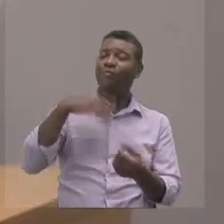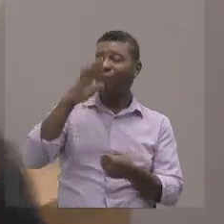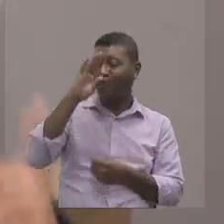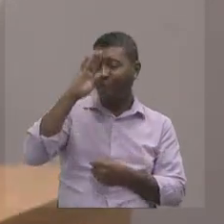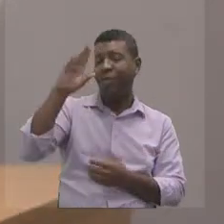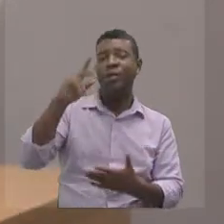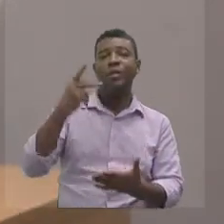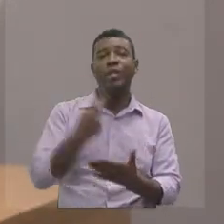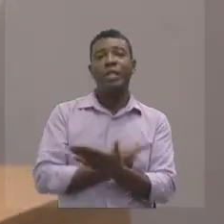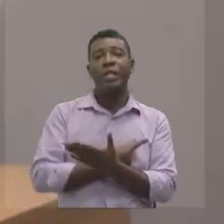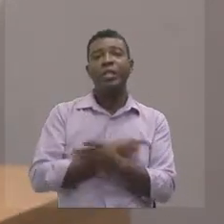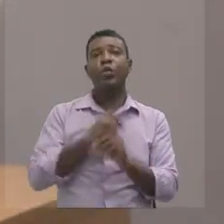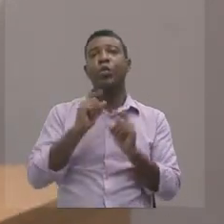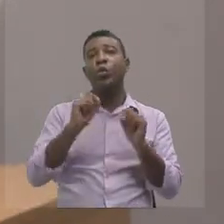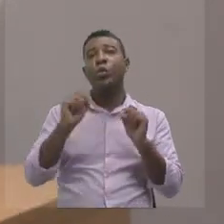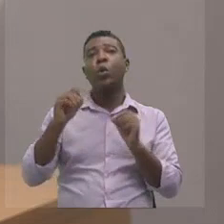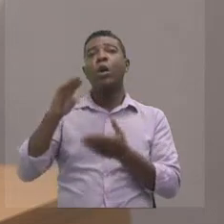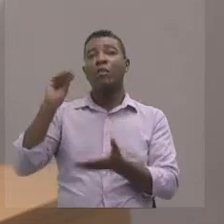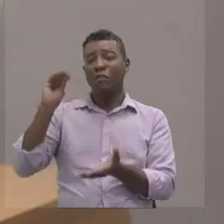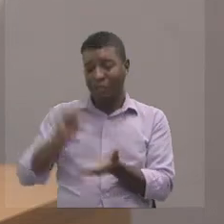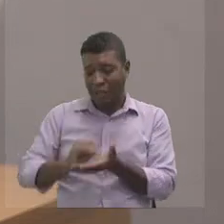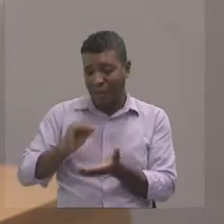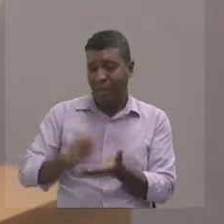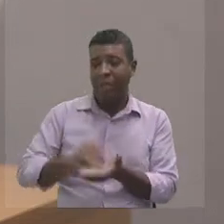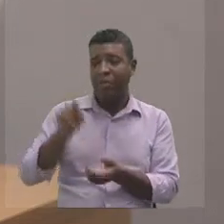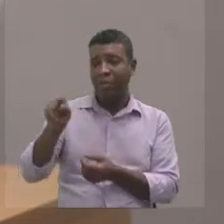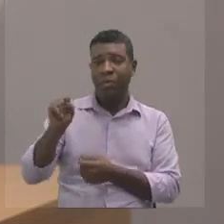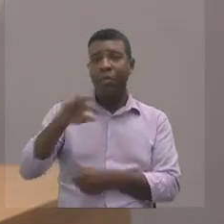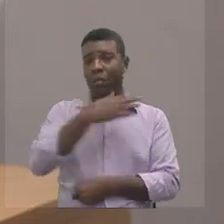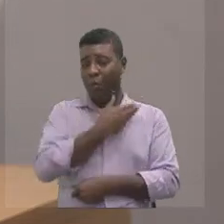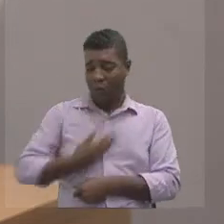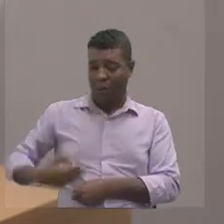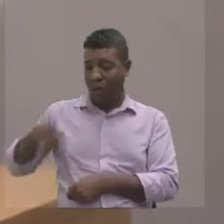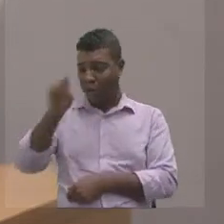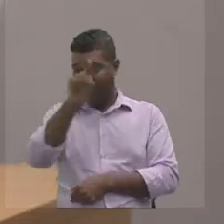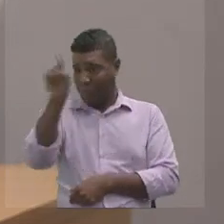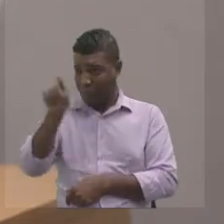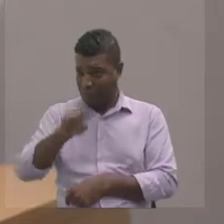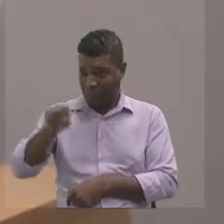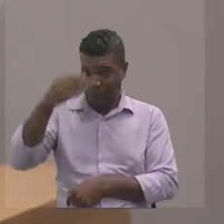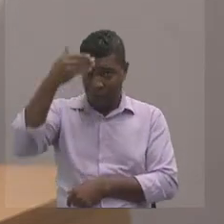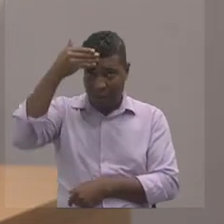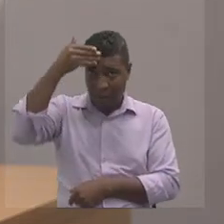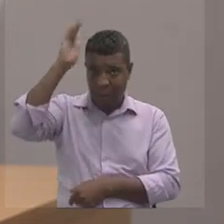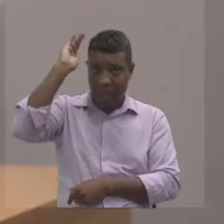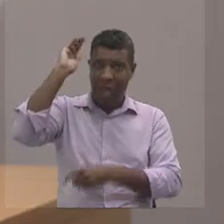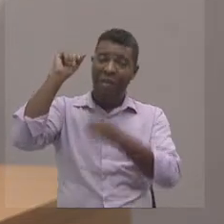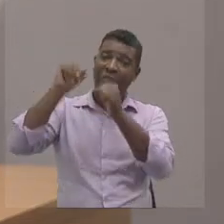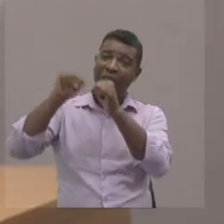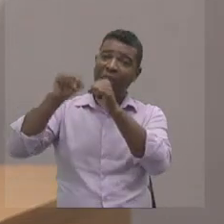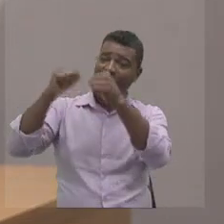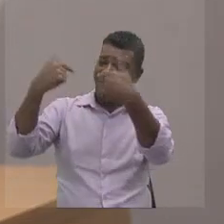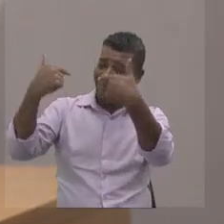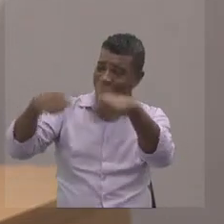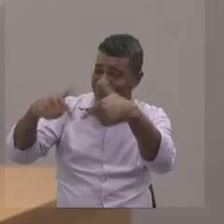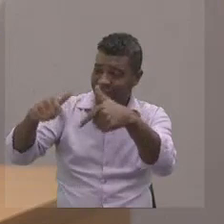inoperância do governo Zema em fazer ações incisivas no